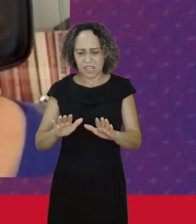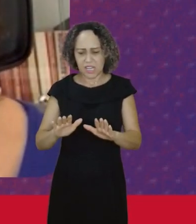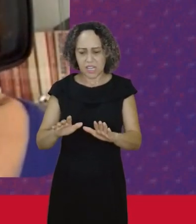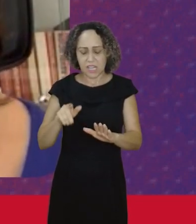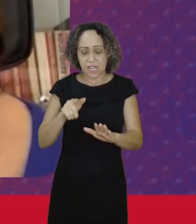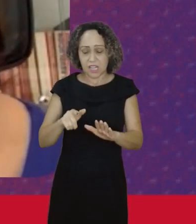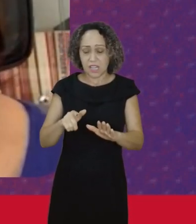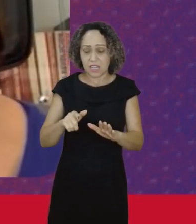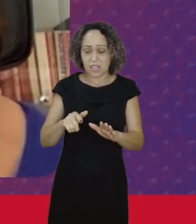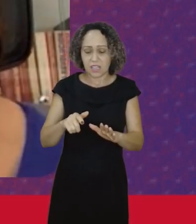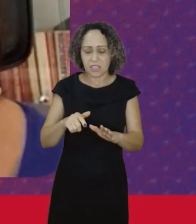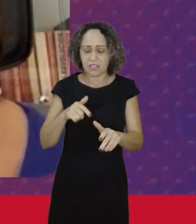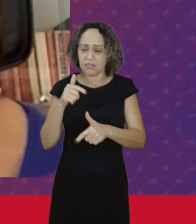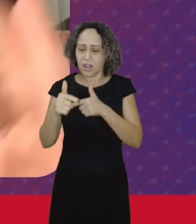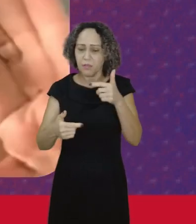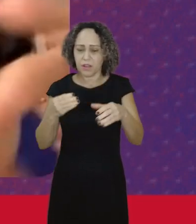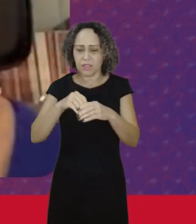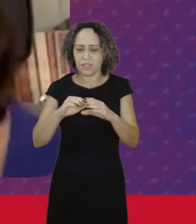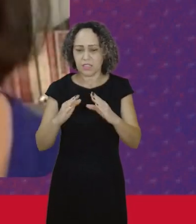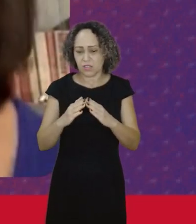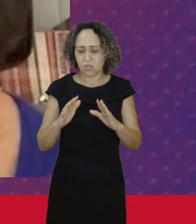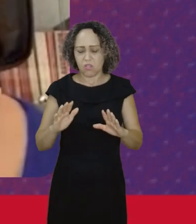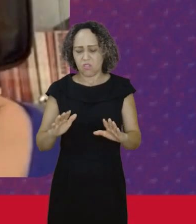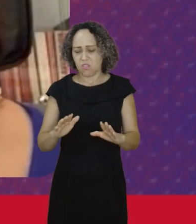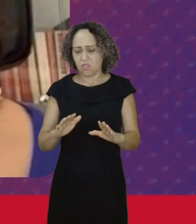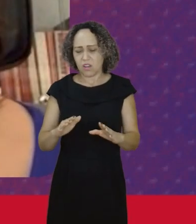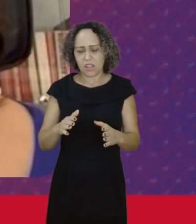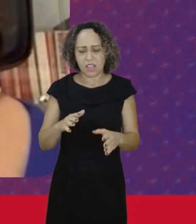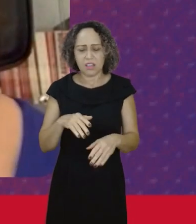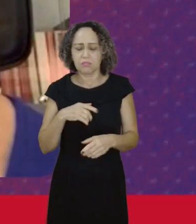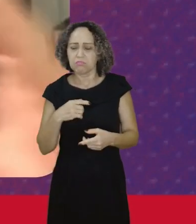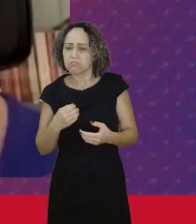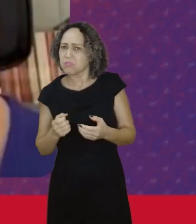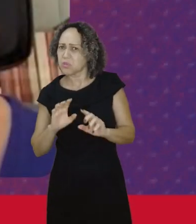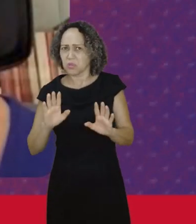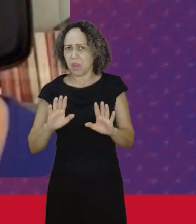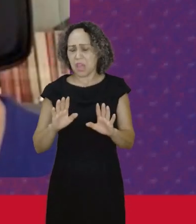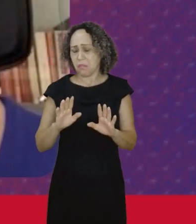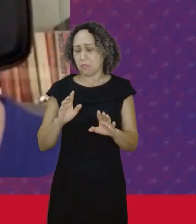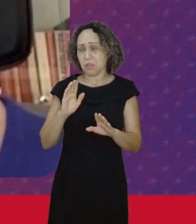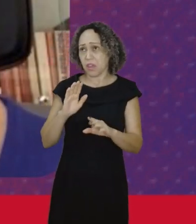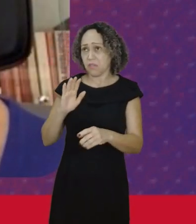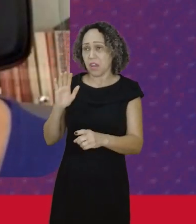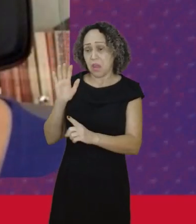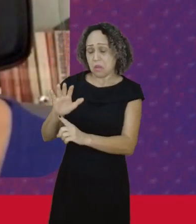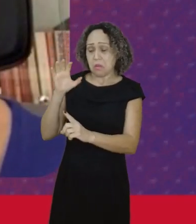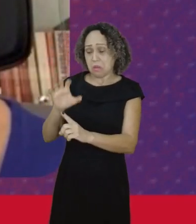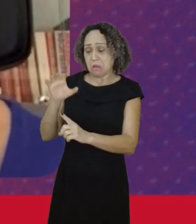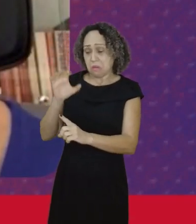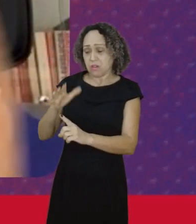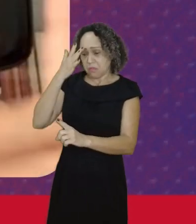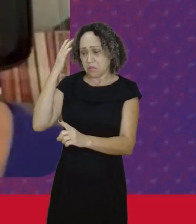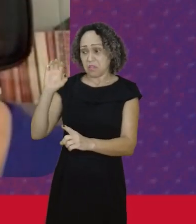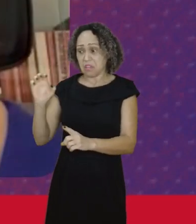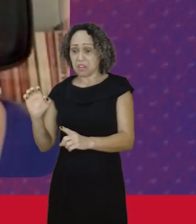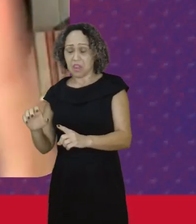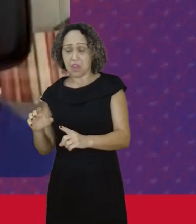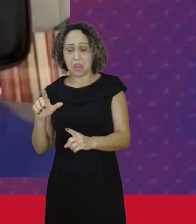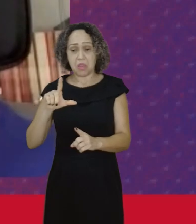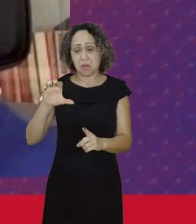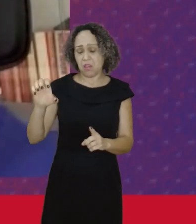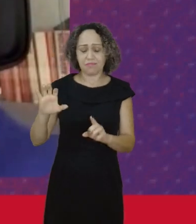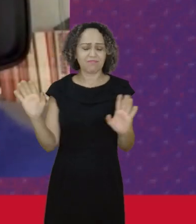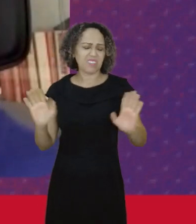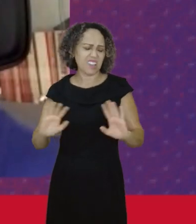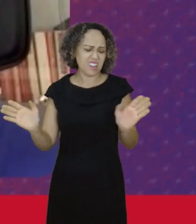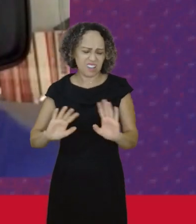uma mentira e uma bobagem. Eu quero reafirmar isso aqui. O que a escola tem que fazer é ensinar o